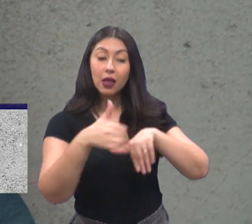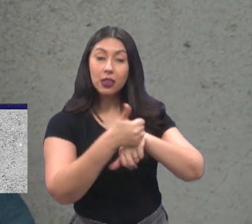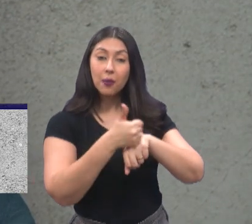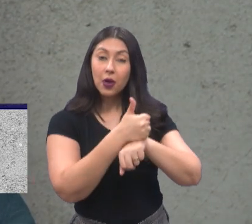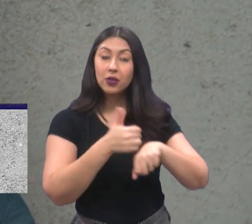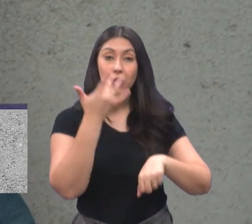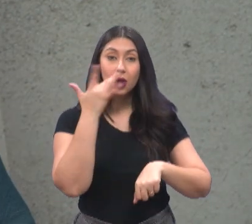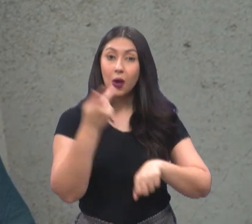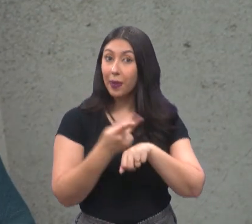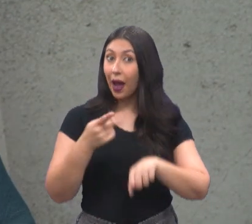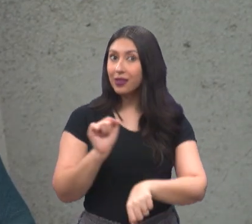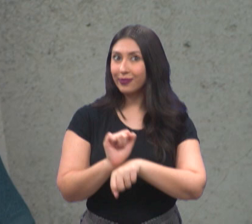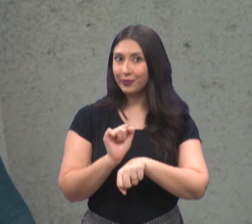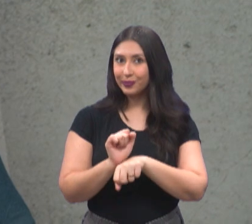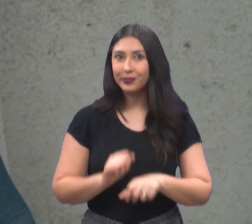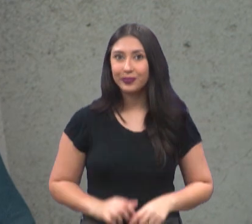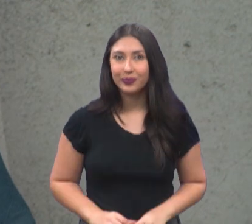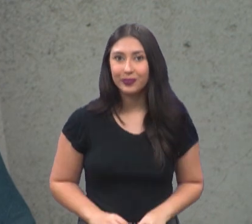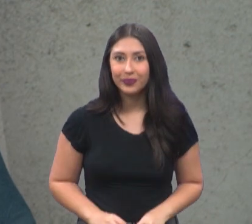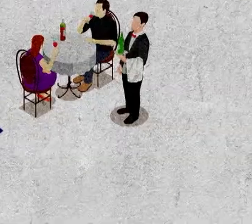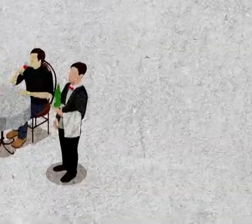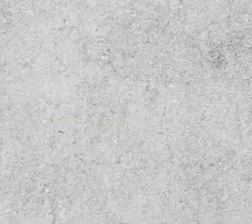também. Até já.